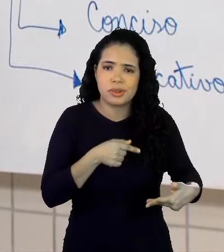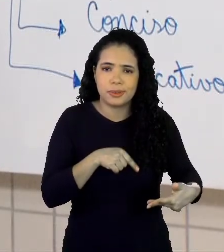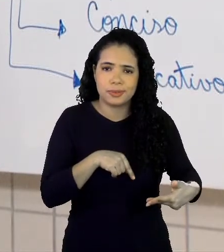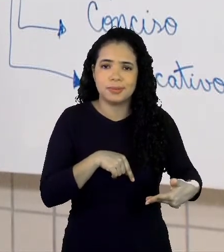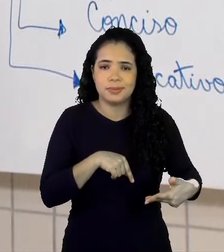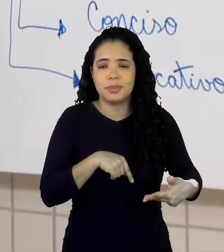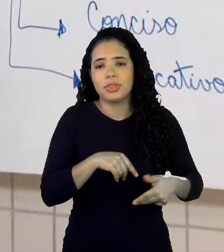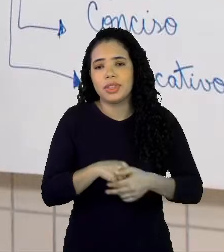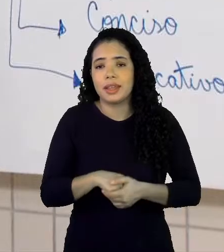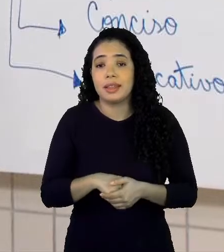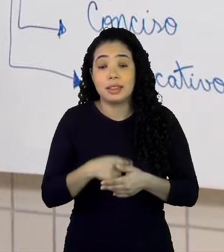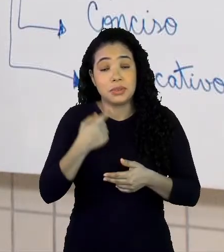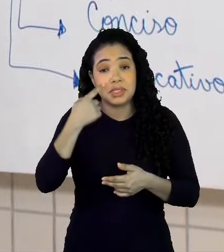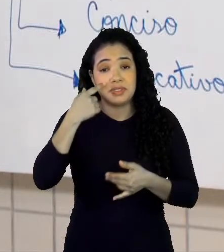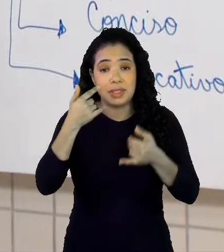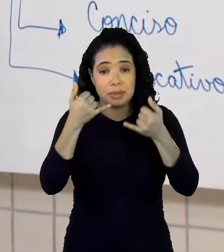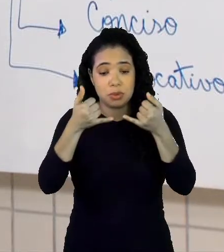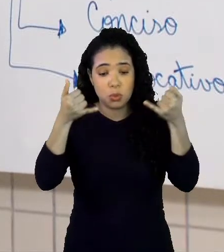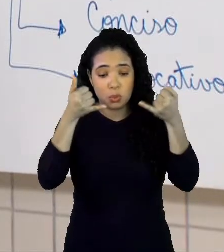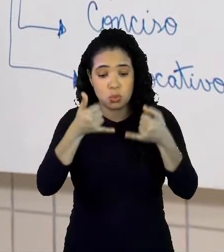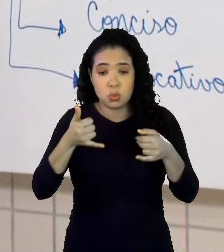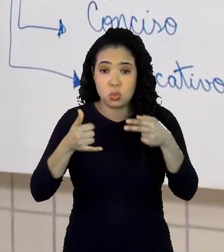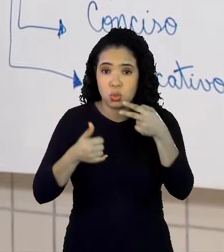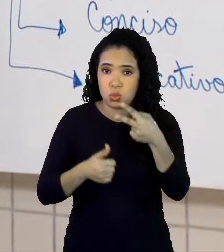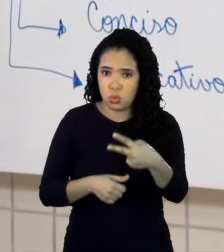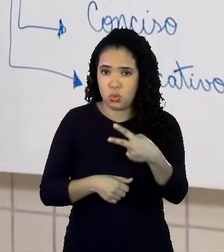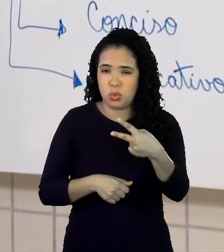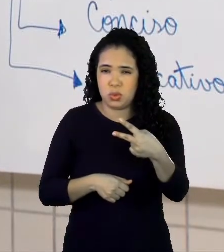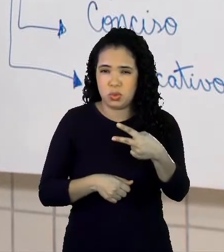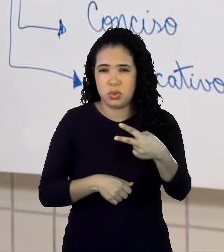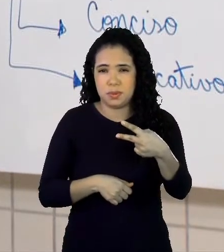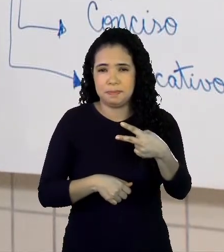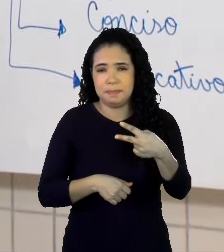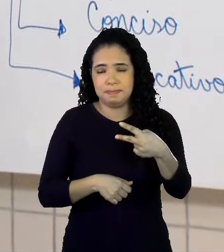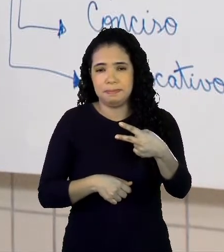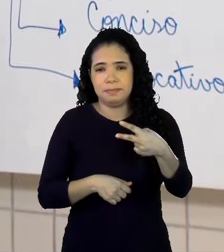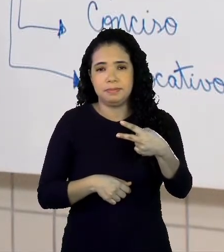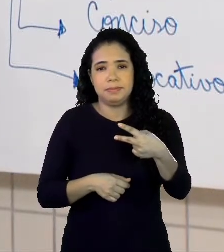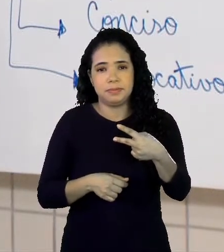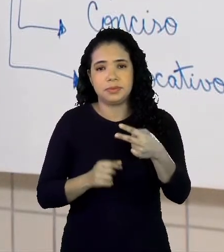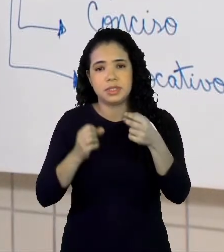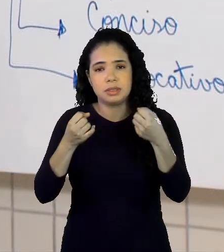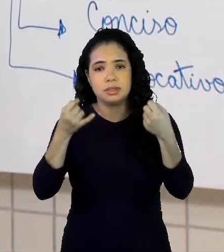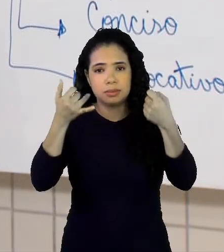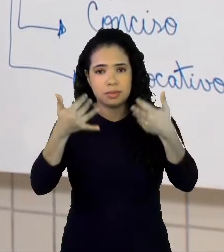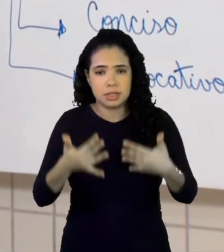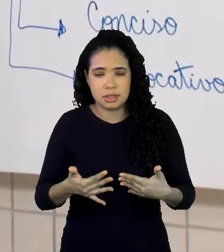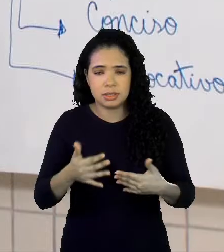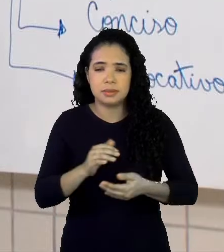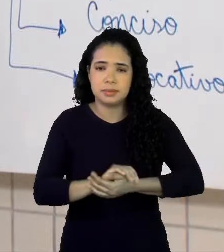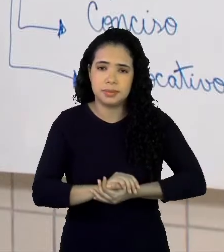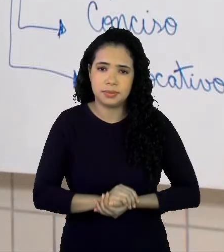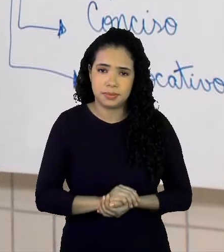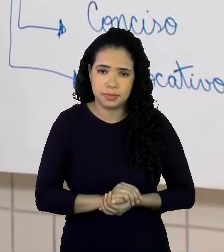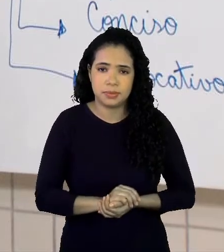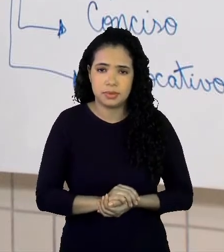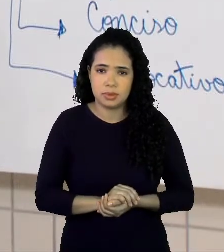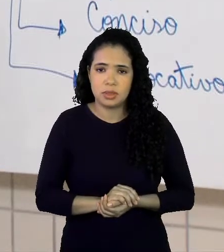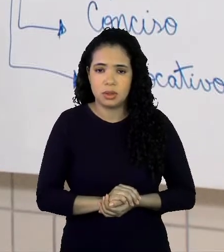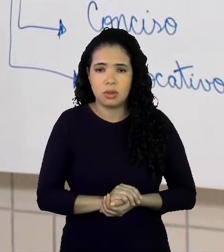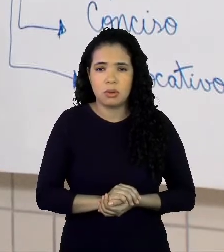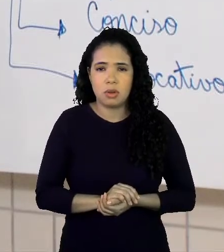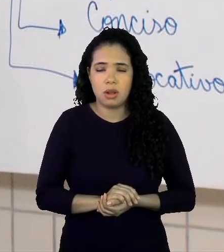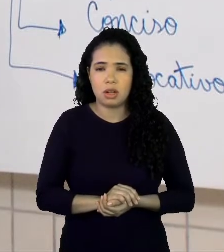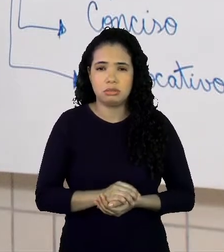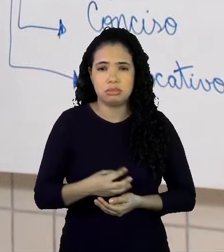em 2 linhas, né? E nessa narração bem concisa, ele já deixa claro um fato bem do